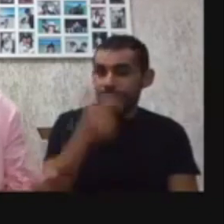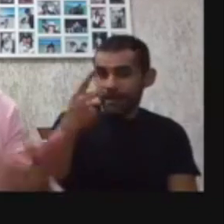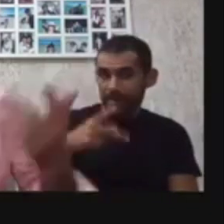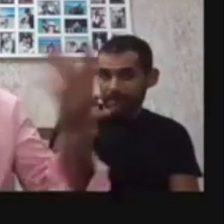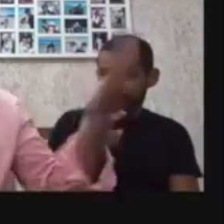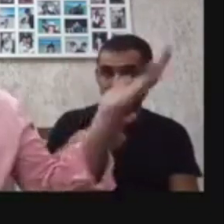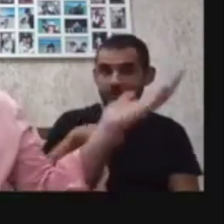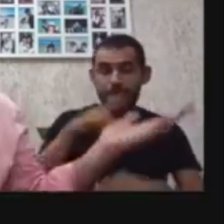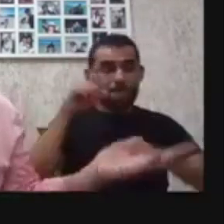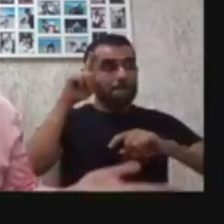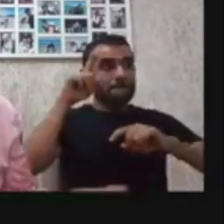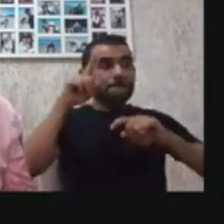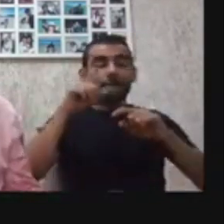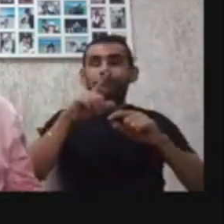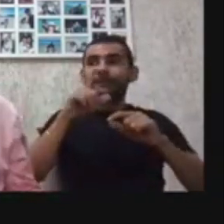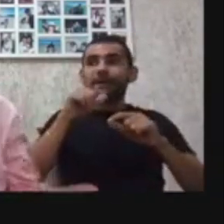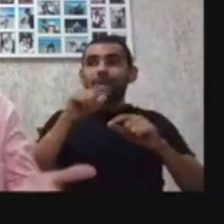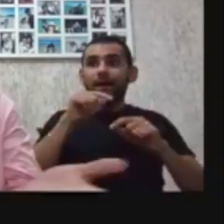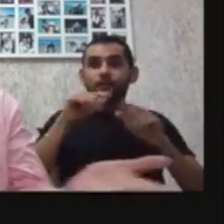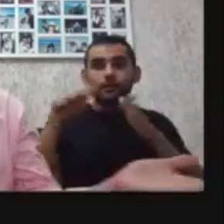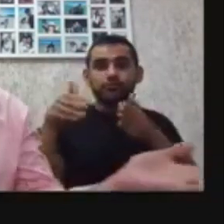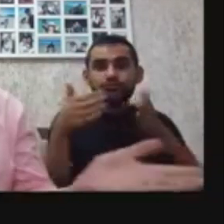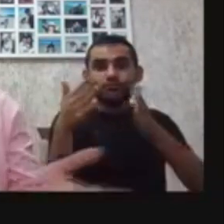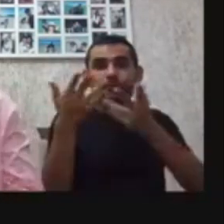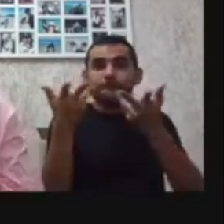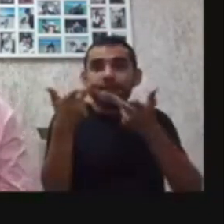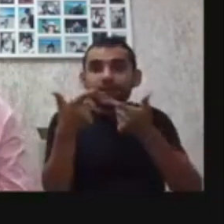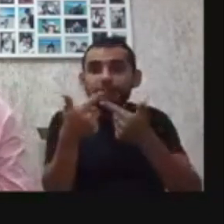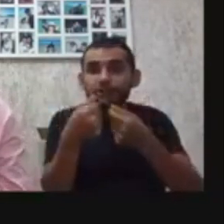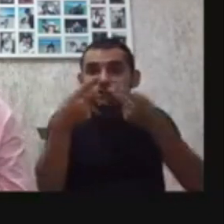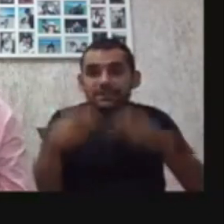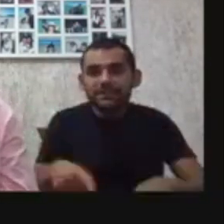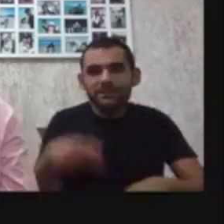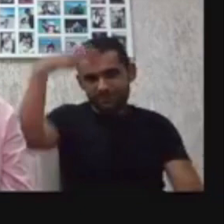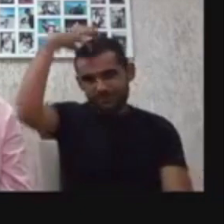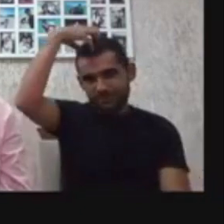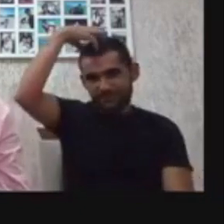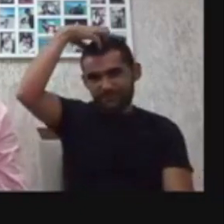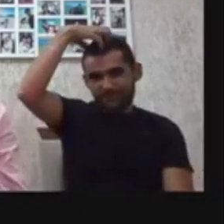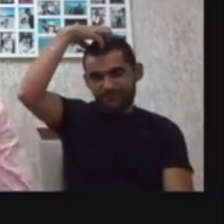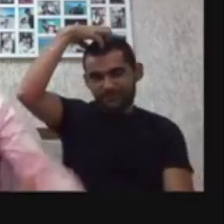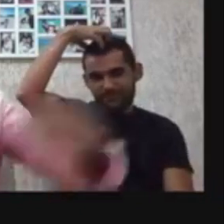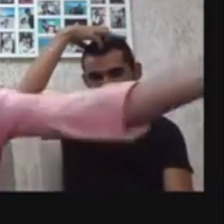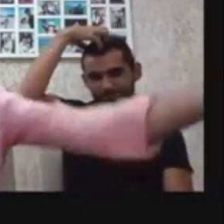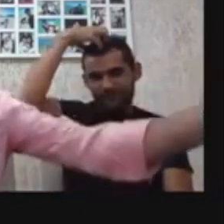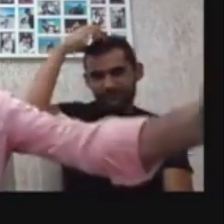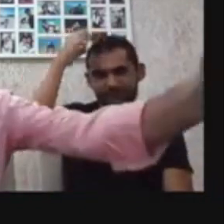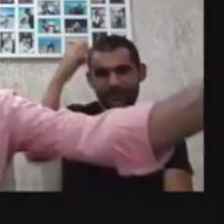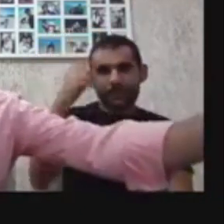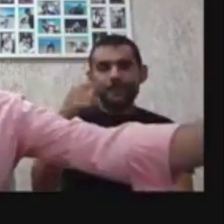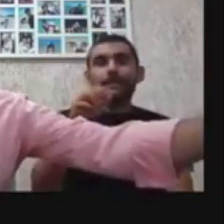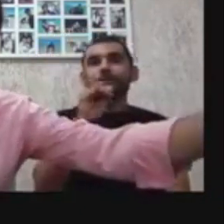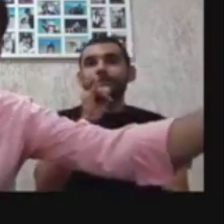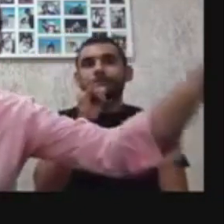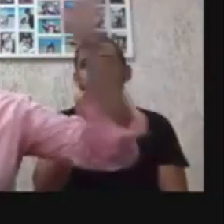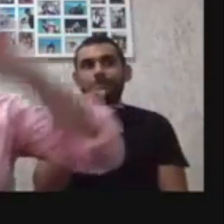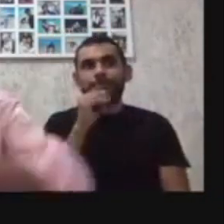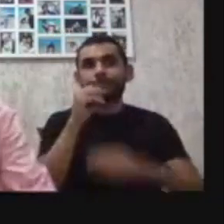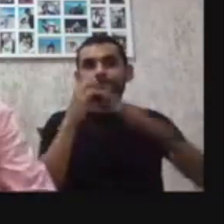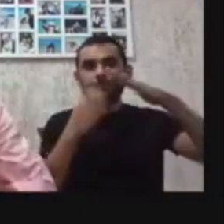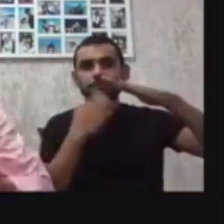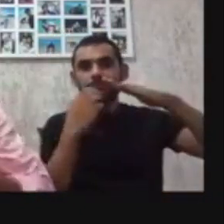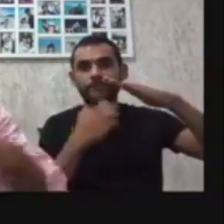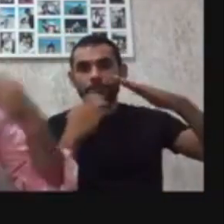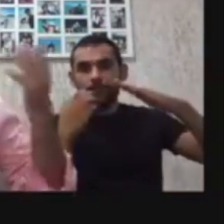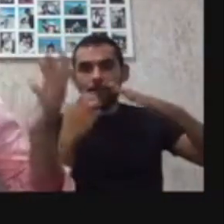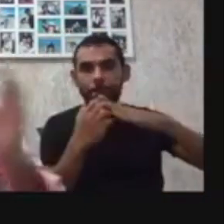hídricos imensurável. Nós temos água mineral aqui na nossa cidade. Você imagina se a gente traz aí uma